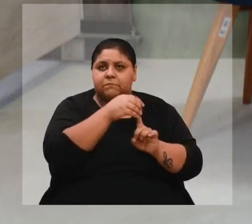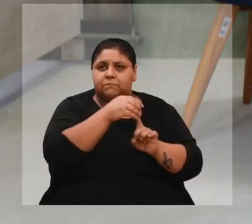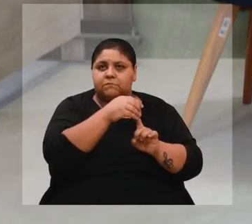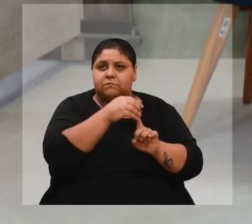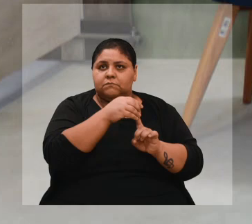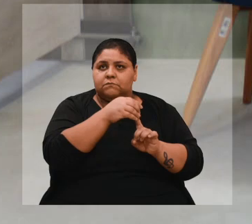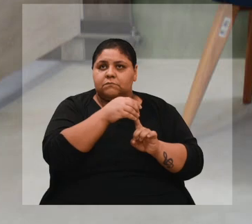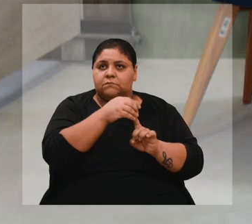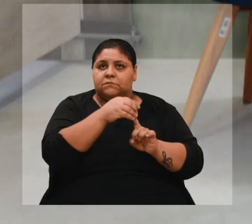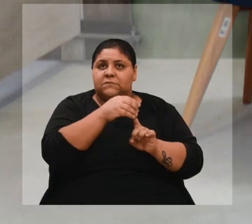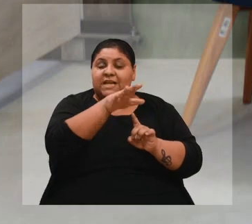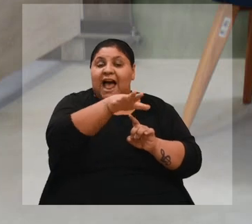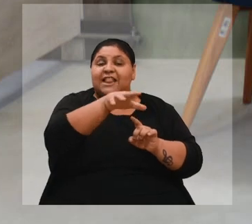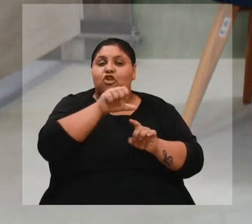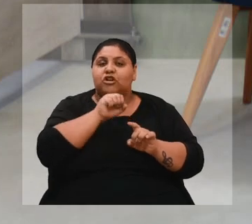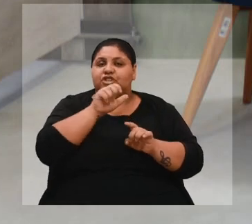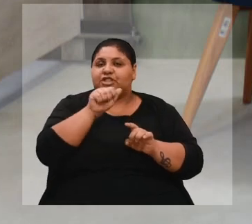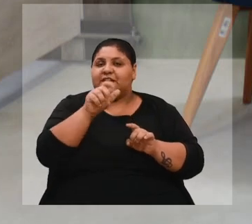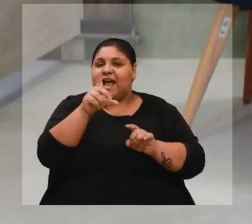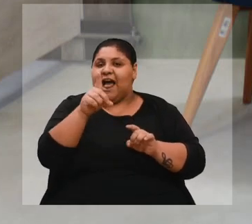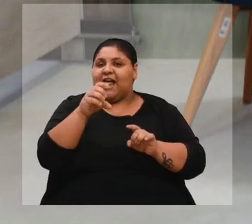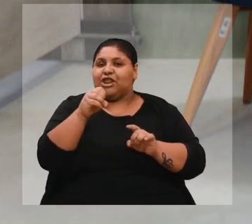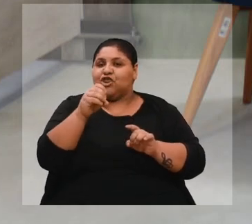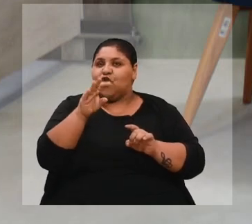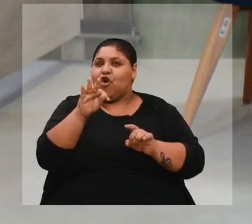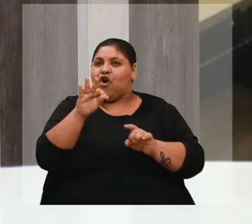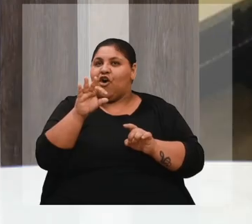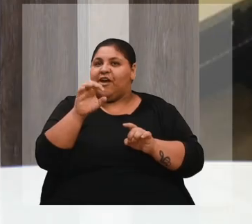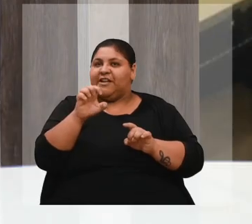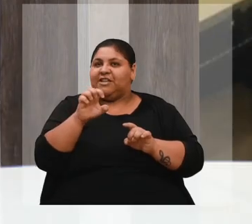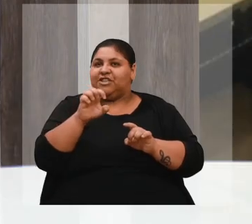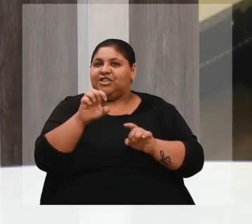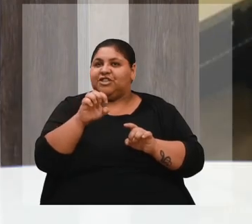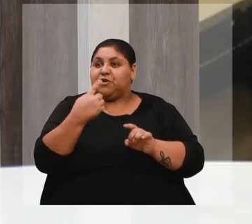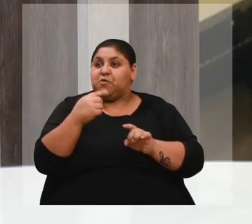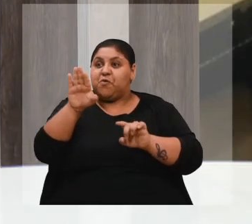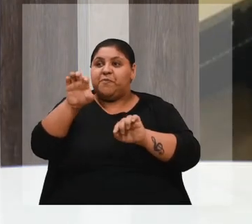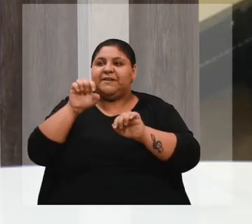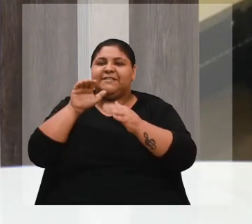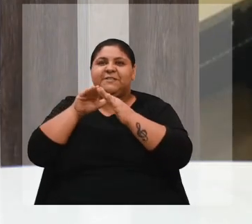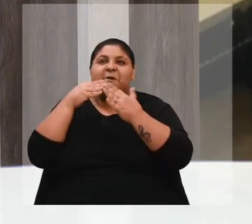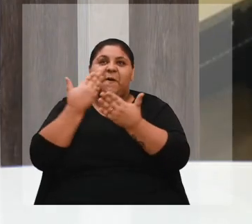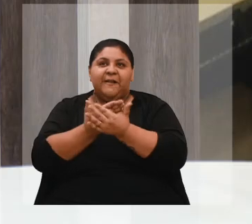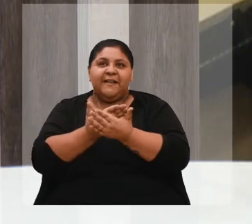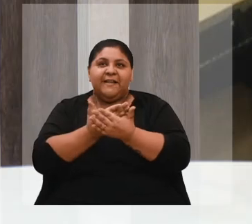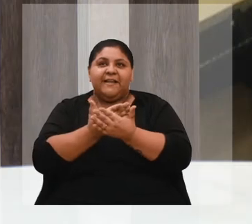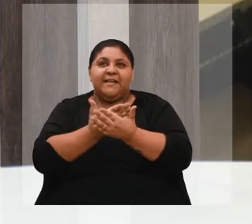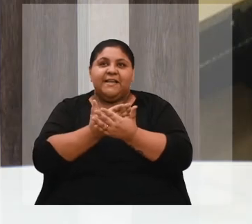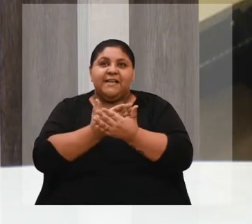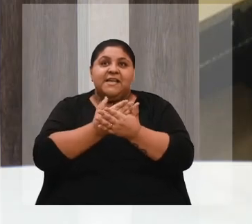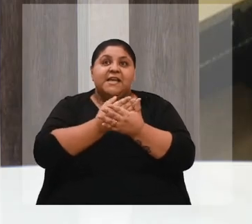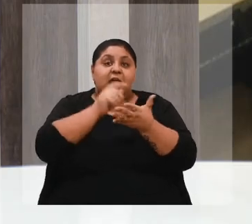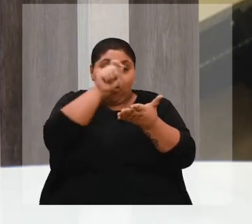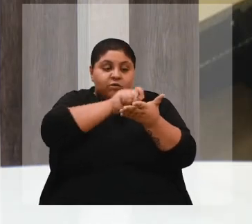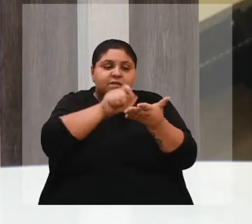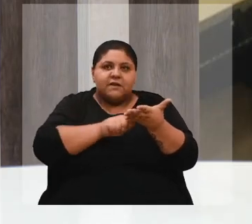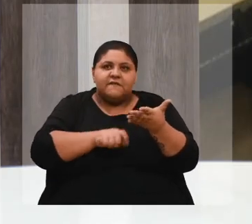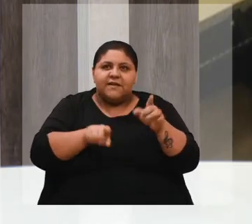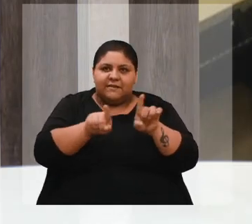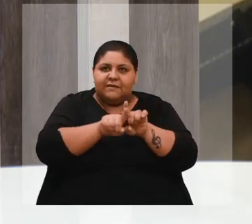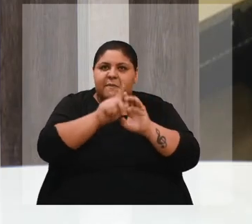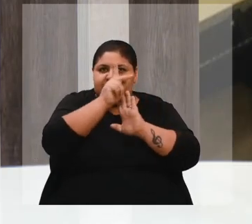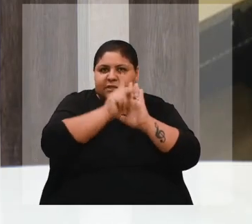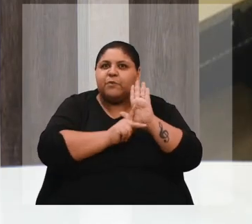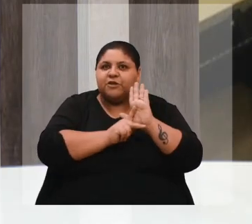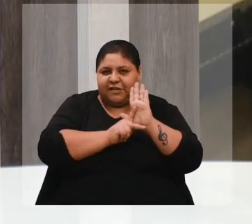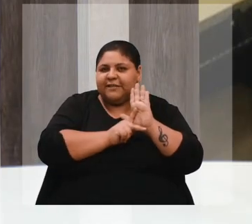principalmente, adote uma escola. Eu, a propósito, escrevi essa matéria para o site da Câmara, então eu estou ali com o